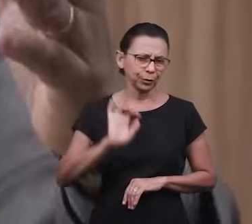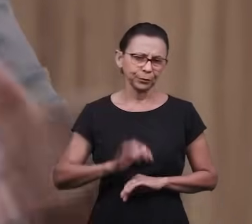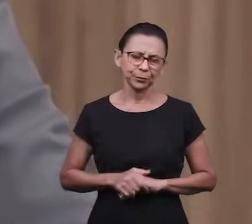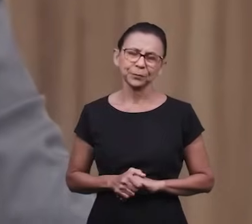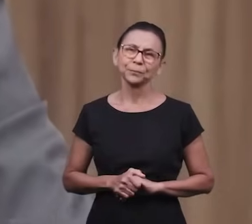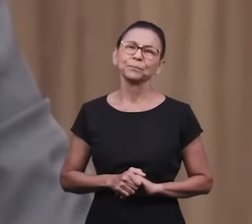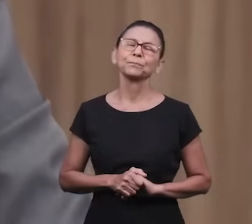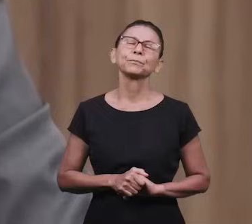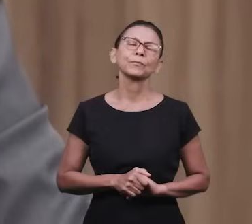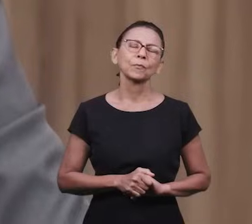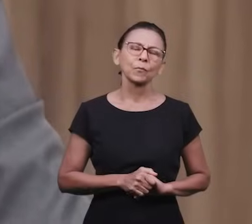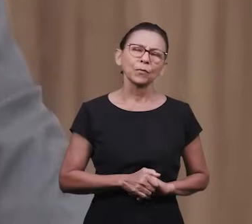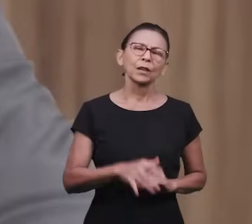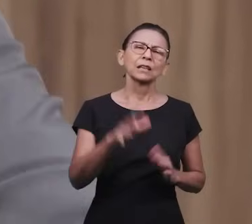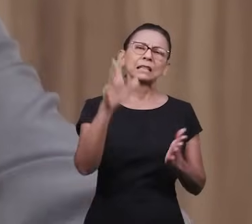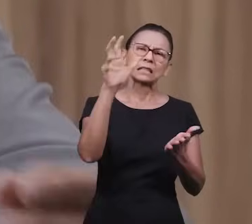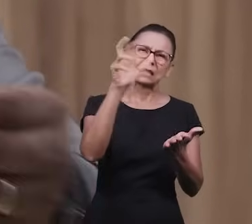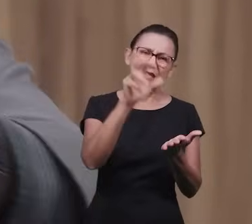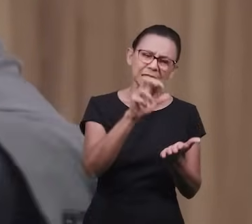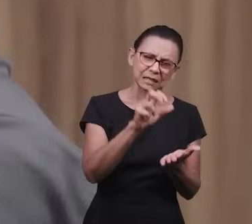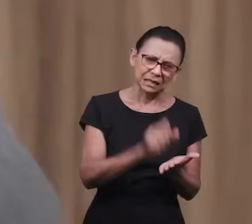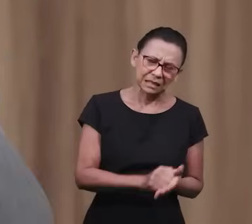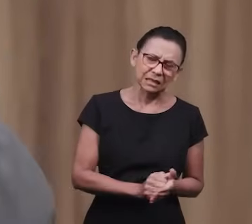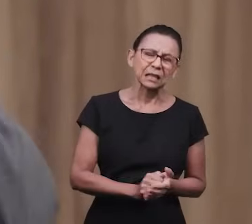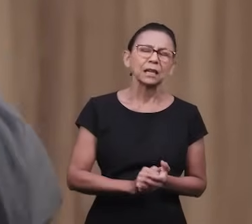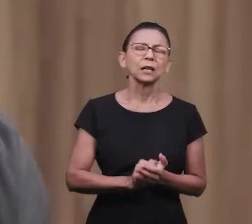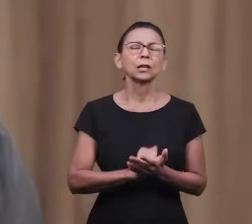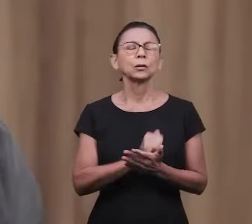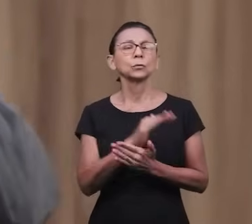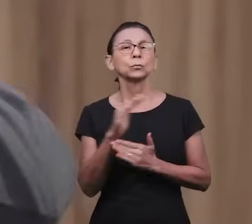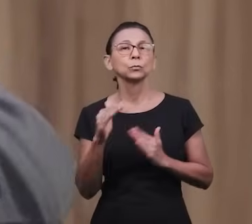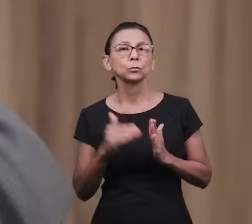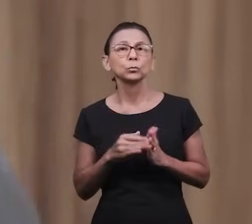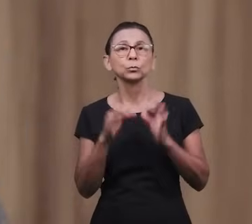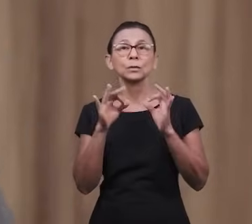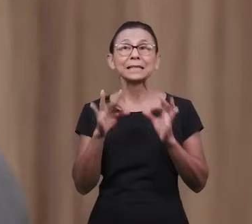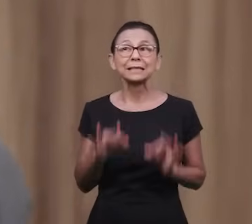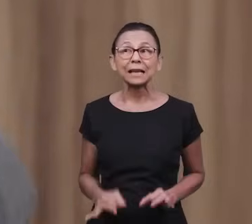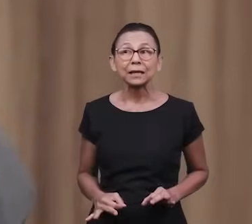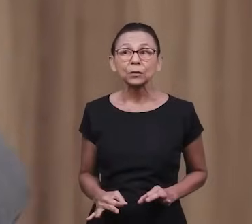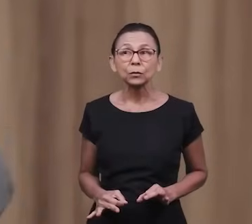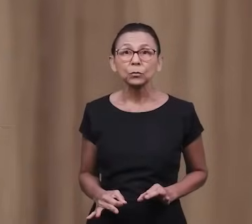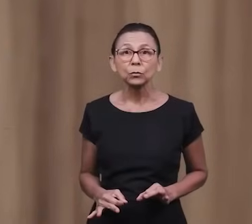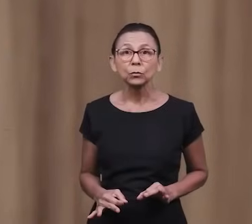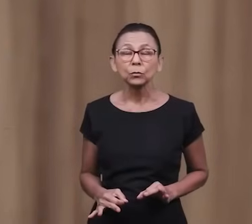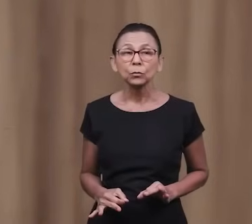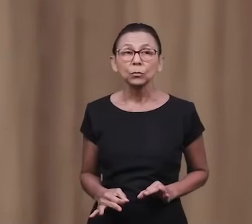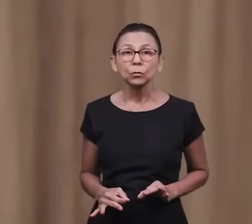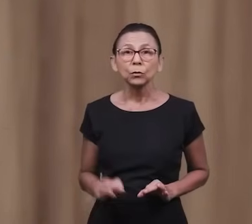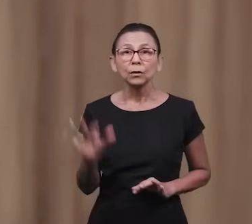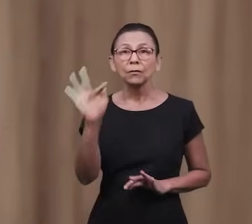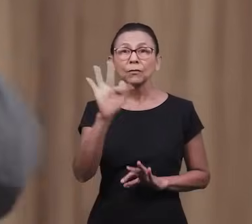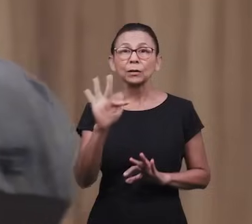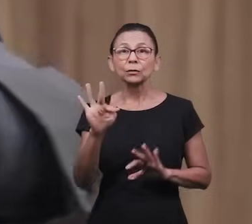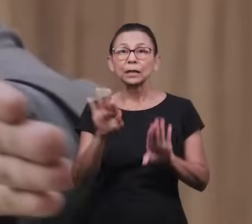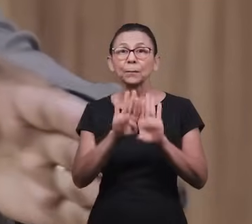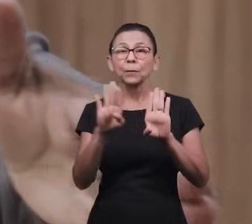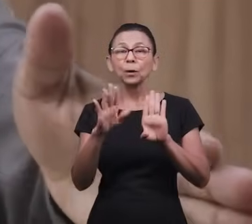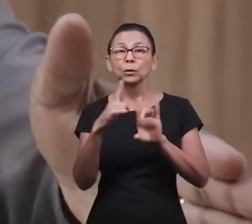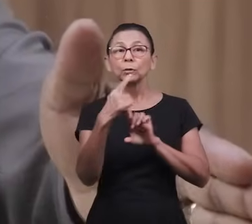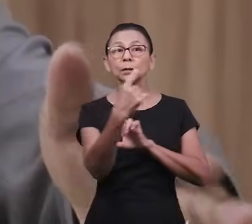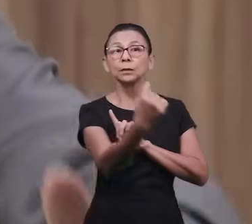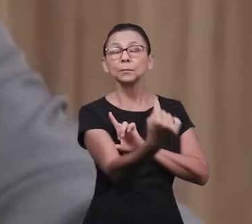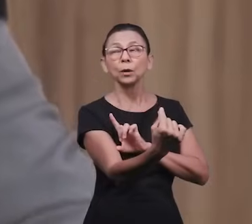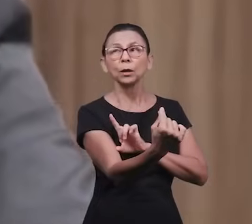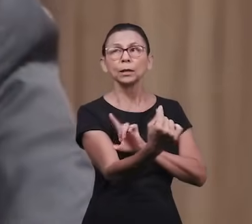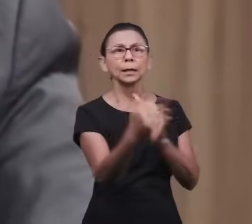E eu fui assim mesmo. E eu fiz a inscrição, foi tudo certo. Quando eu estava saindo na